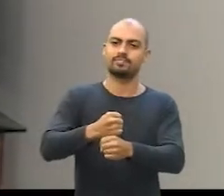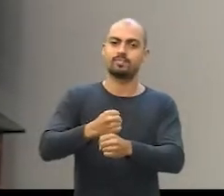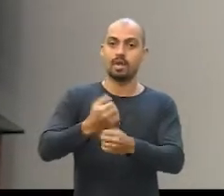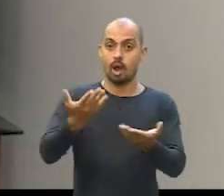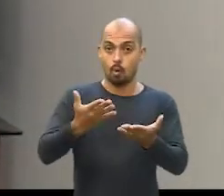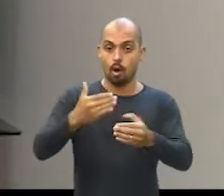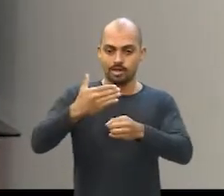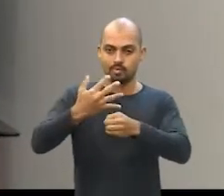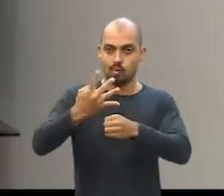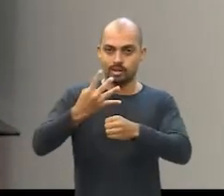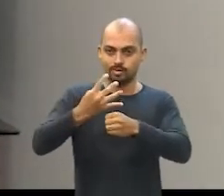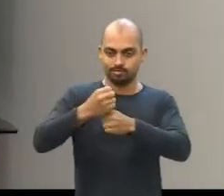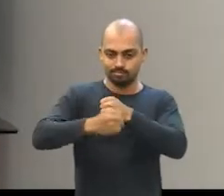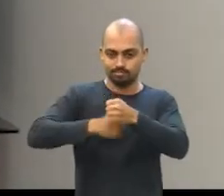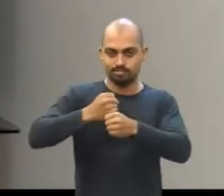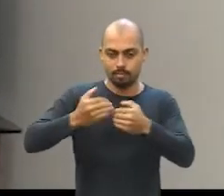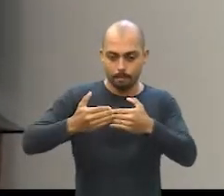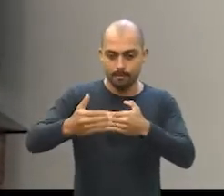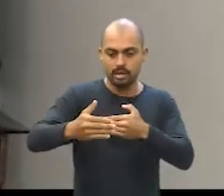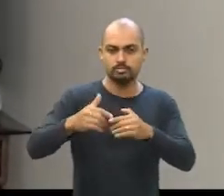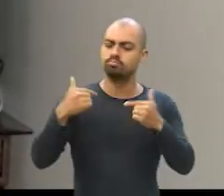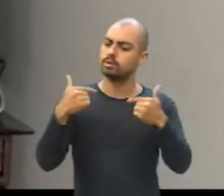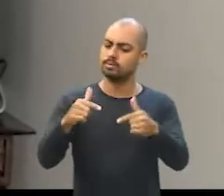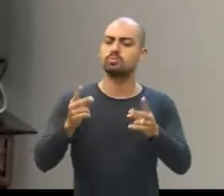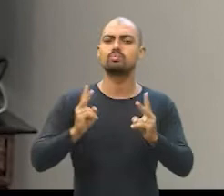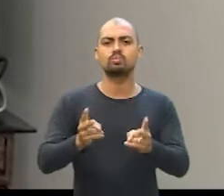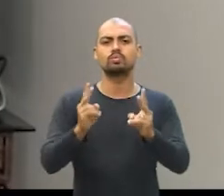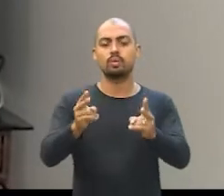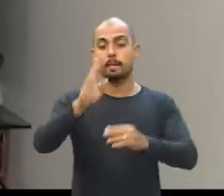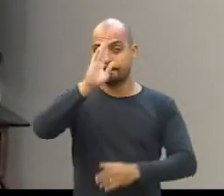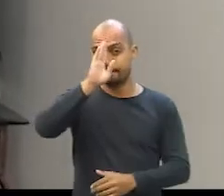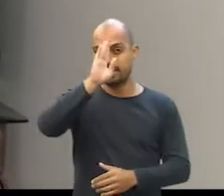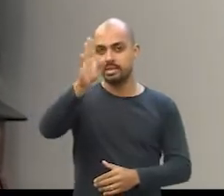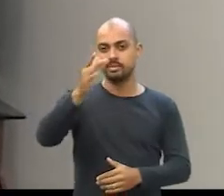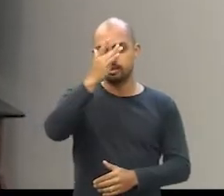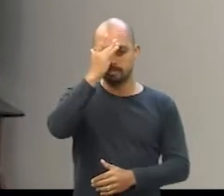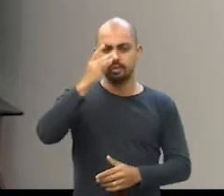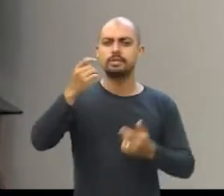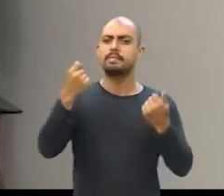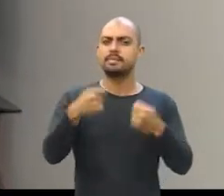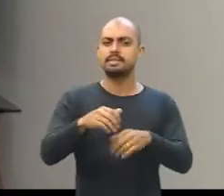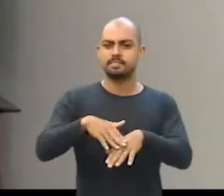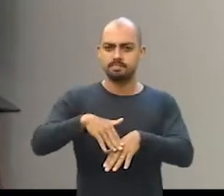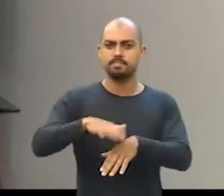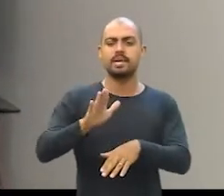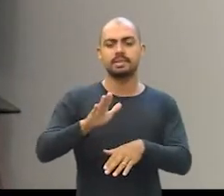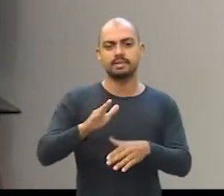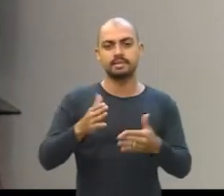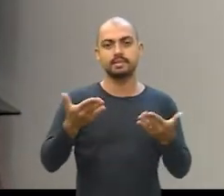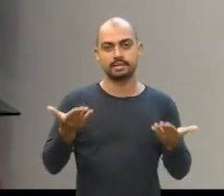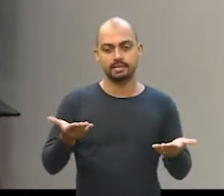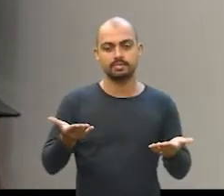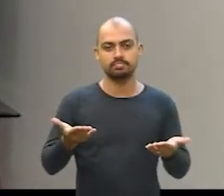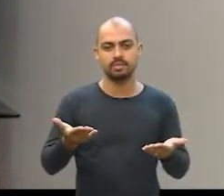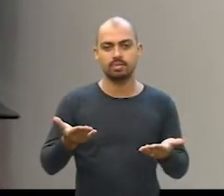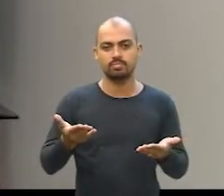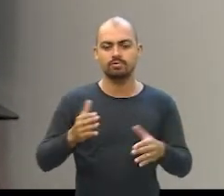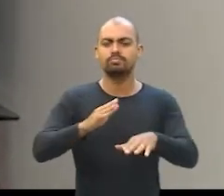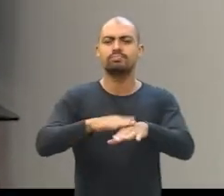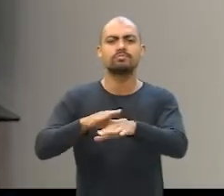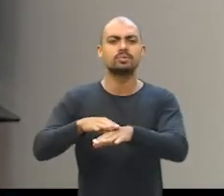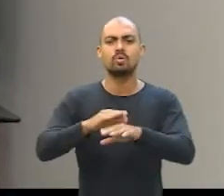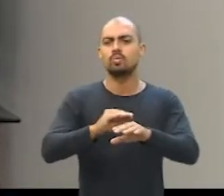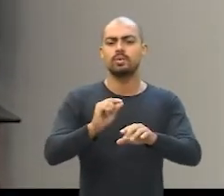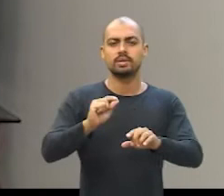anos. Nesses próximos 4 anos, continuaremos trabalhando, principalmente pelos que mais precisam. E vamos